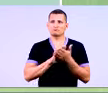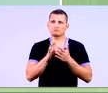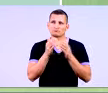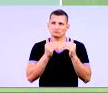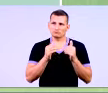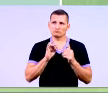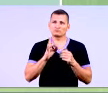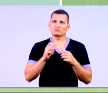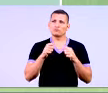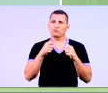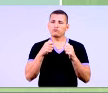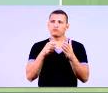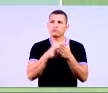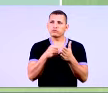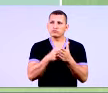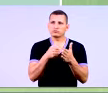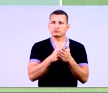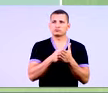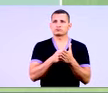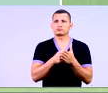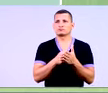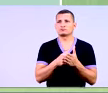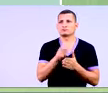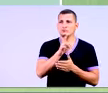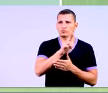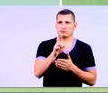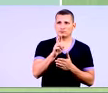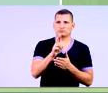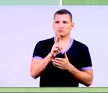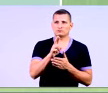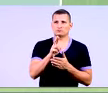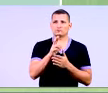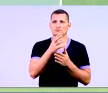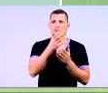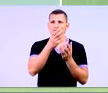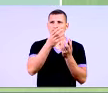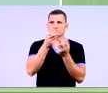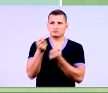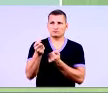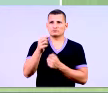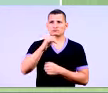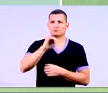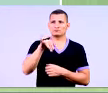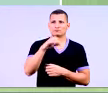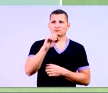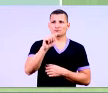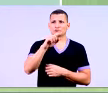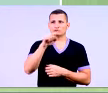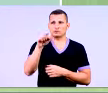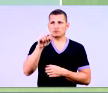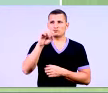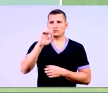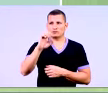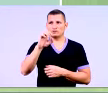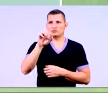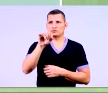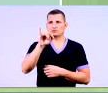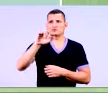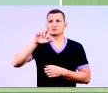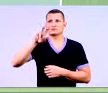estou forçando tá eu estou forçando que o nome recebe joão e silva